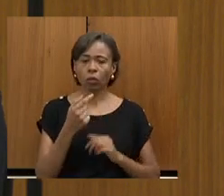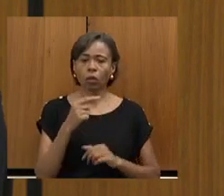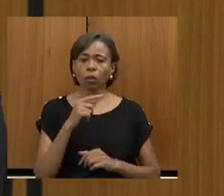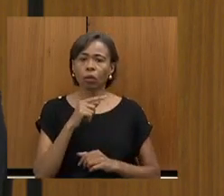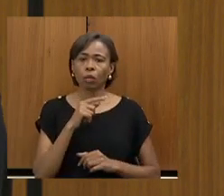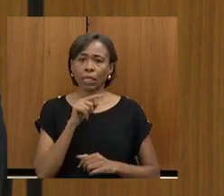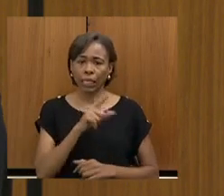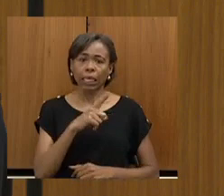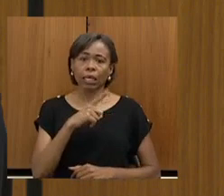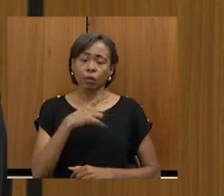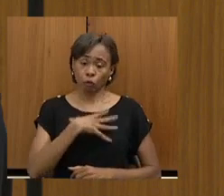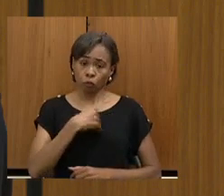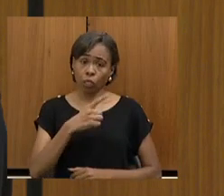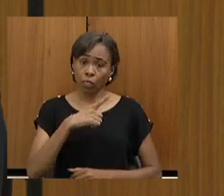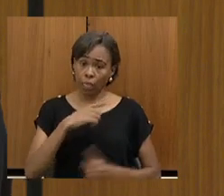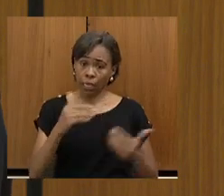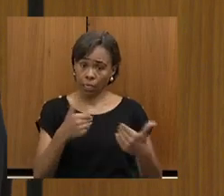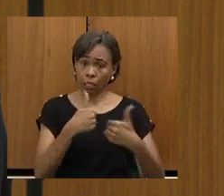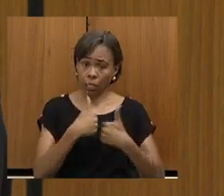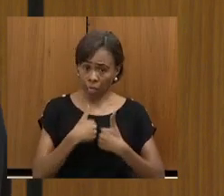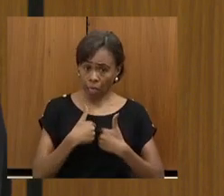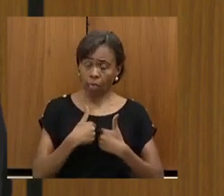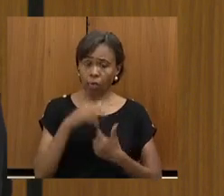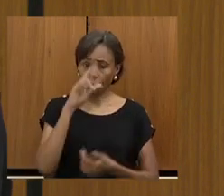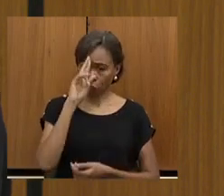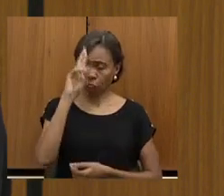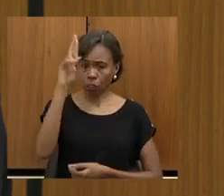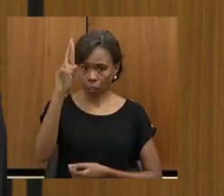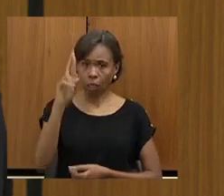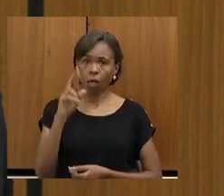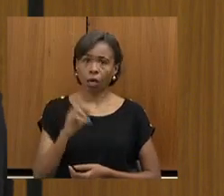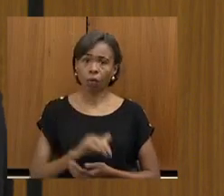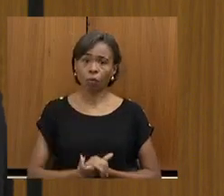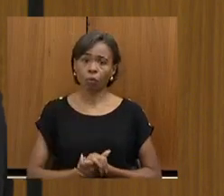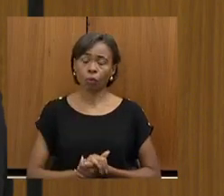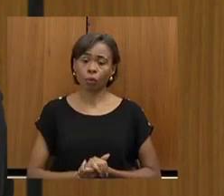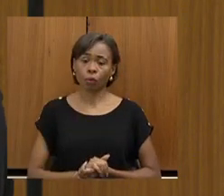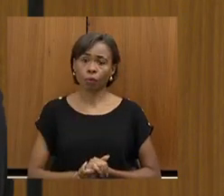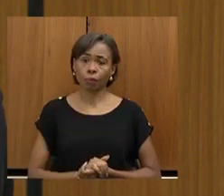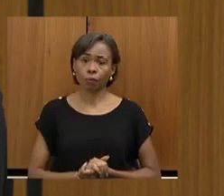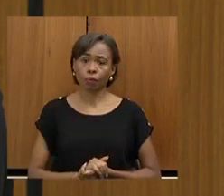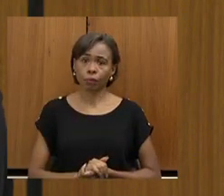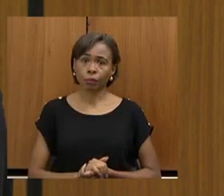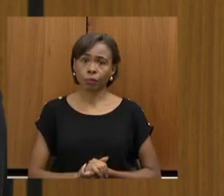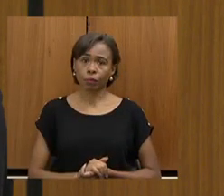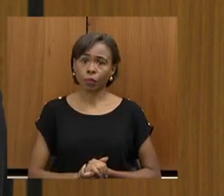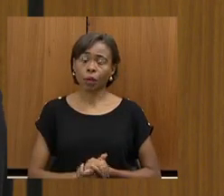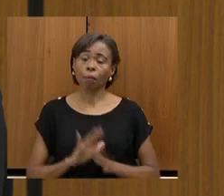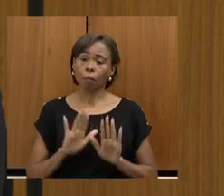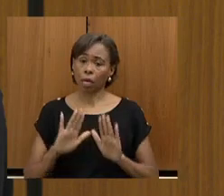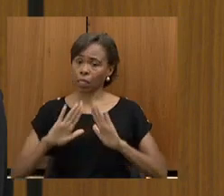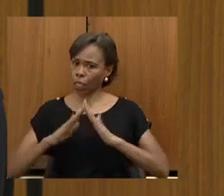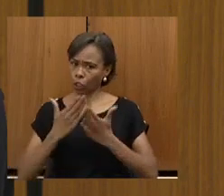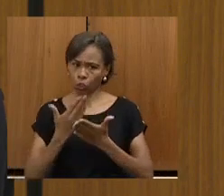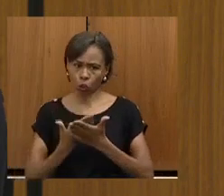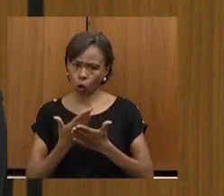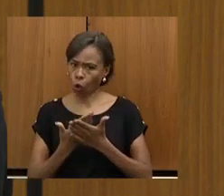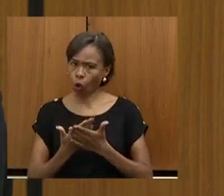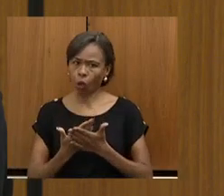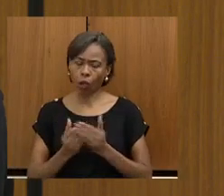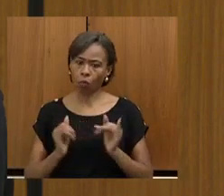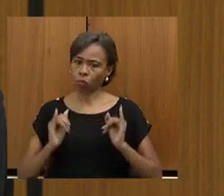direção da escola para que fosse realizado o exame, não vejo omissão por parte da escola de forma alguma,